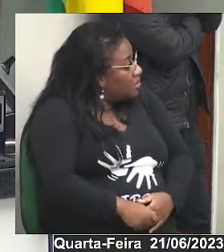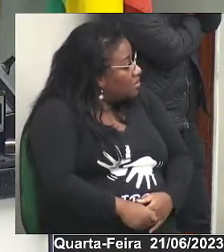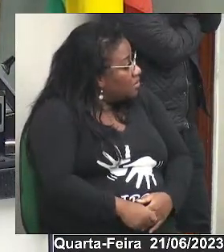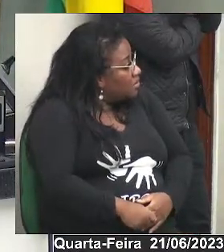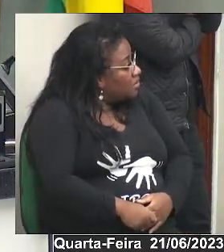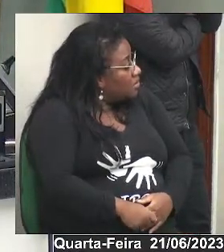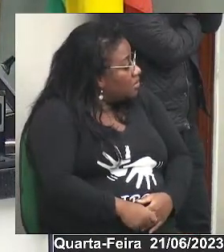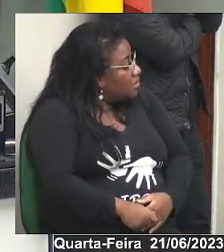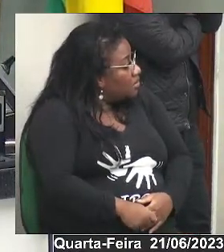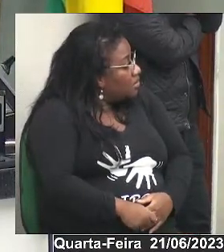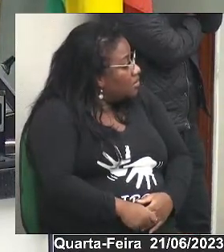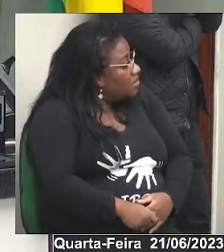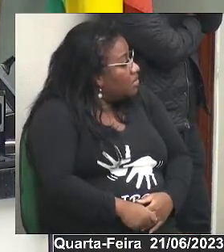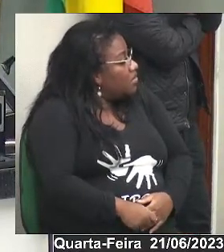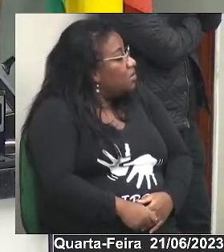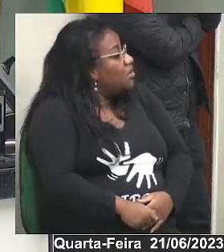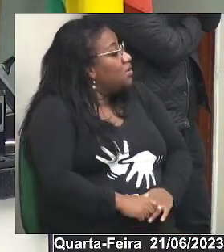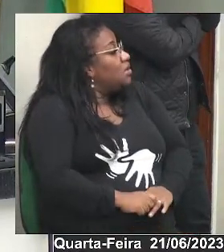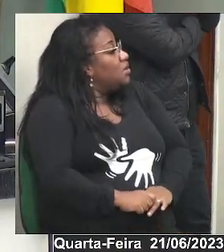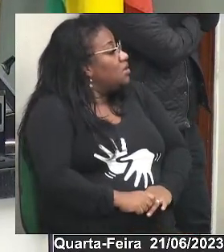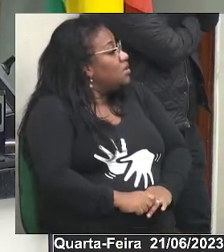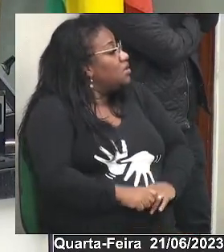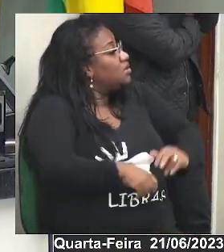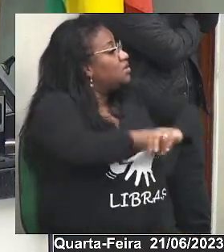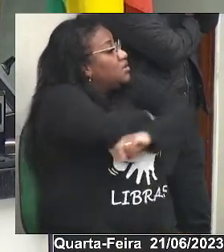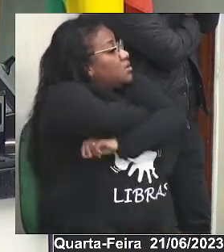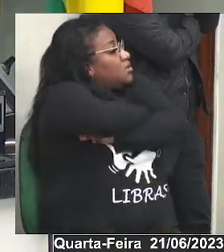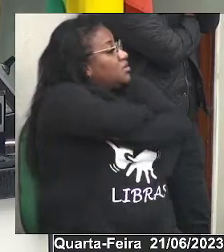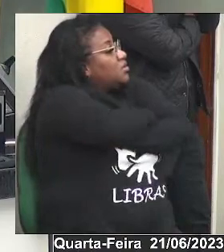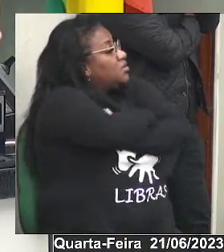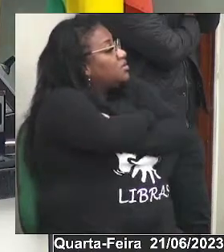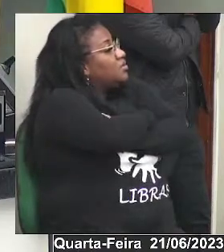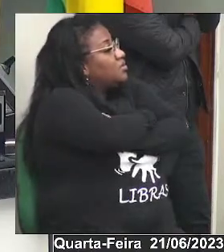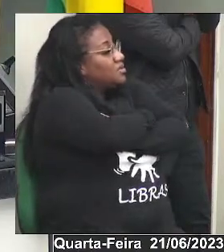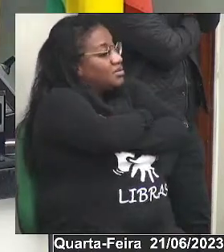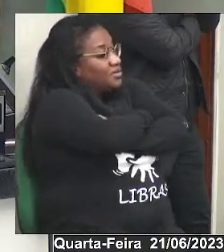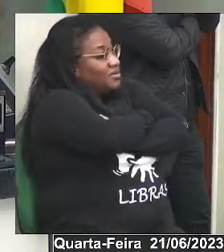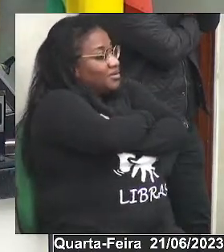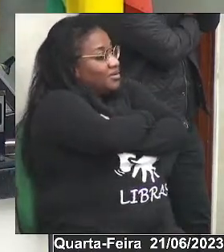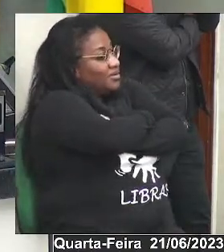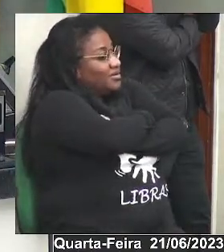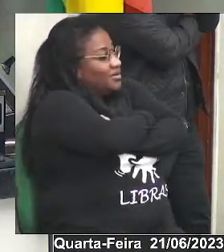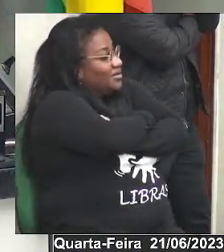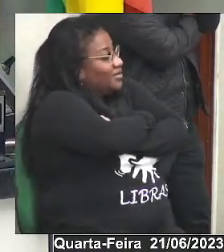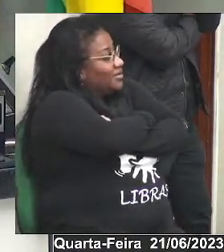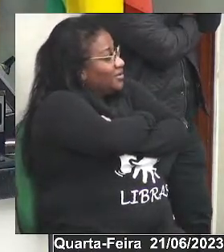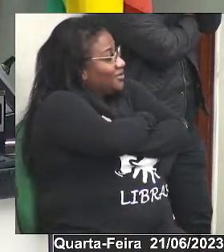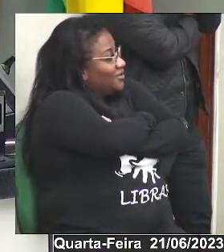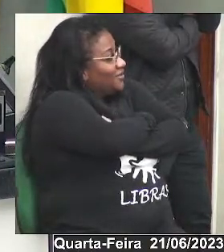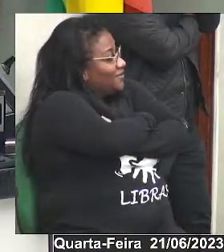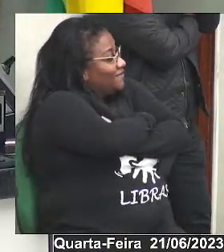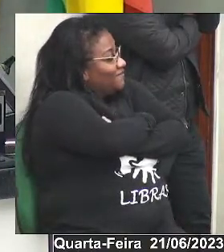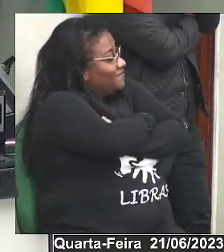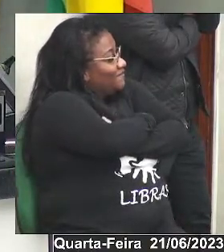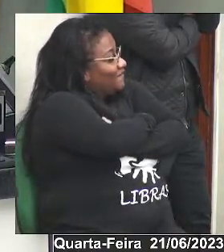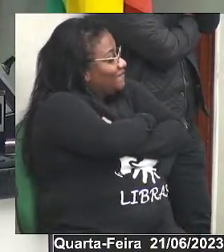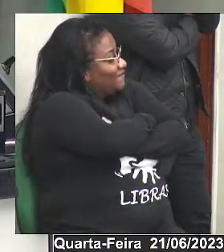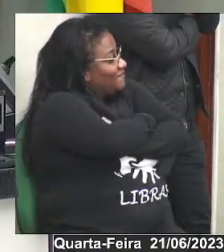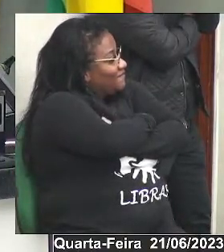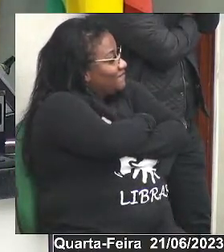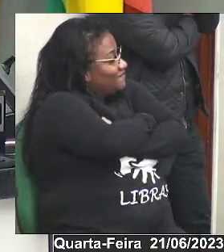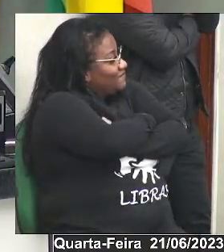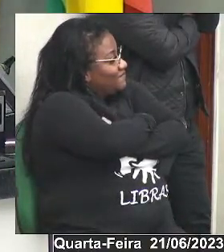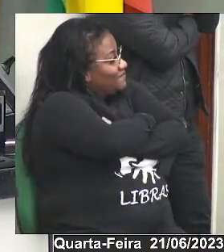Quero parabenizá-lo pela sua atitude. Você fez o que deveria ser feito. Ele é um cara que tem vários cursos, agiu de